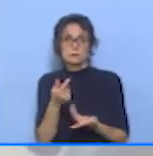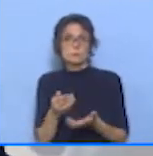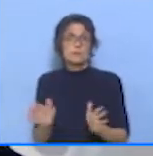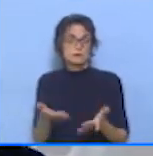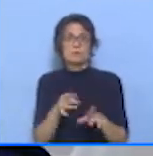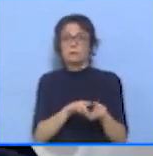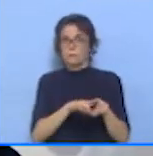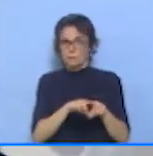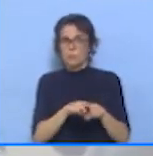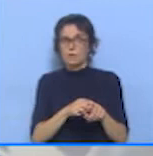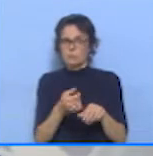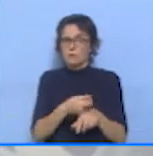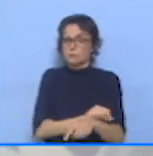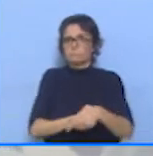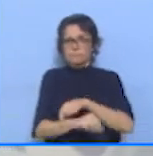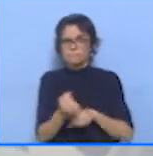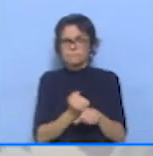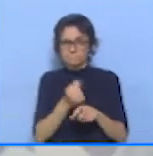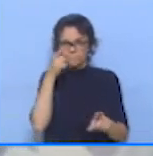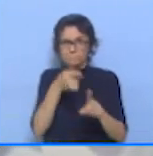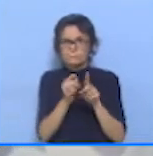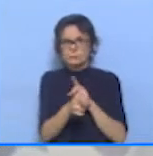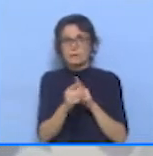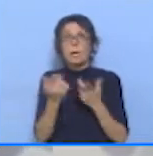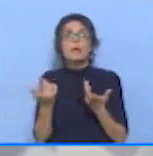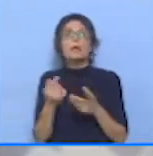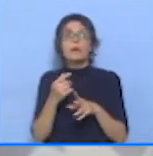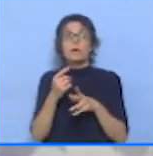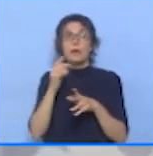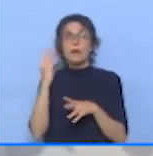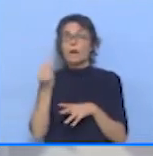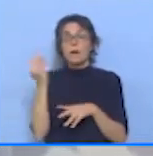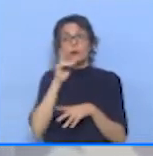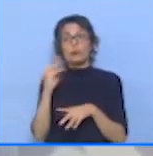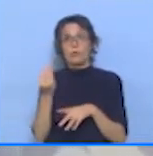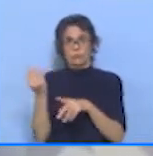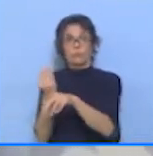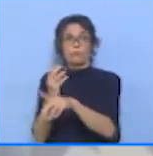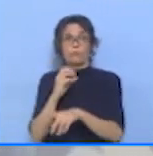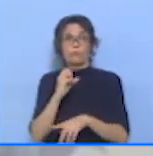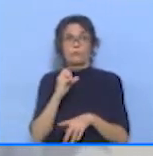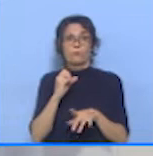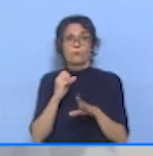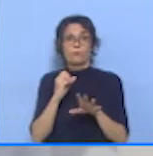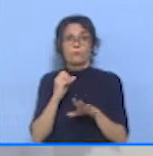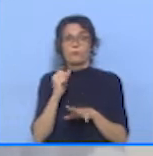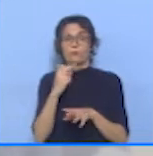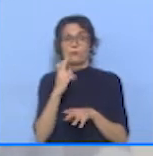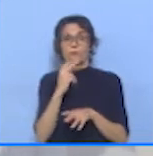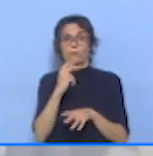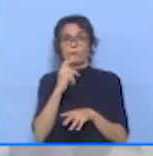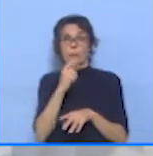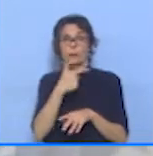Thunberg tem mobilizado a juventude à escala mundial, através das greves e